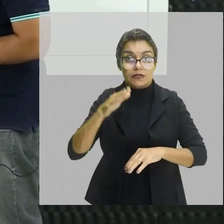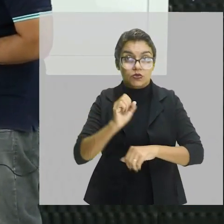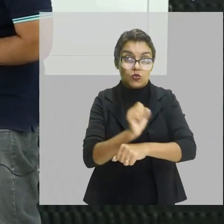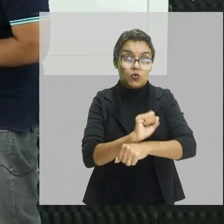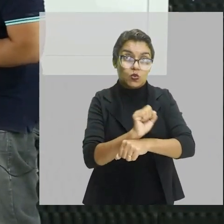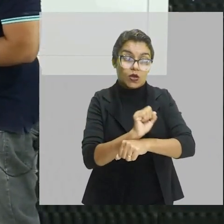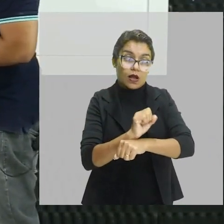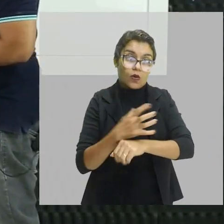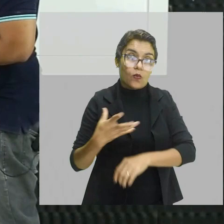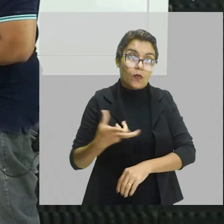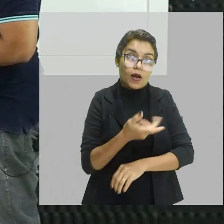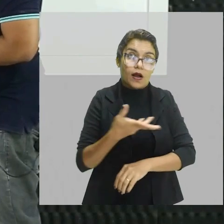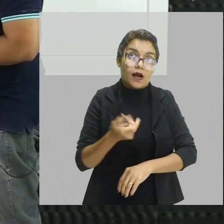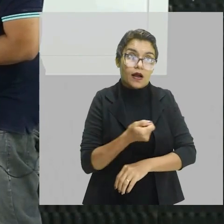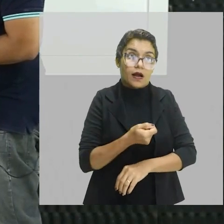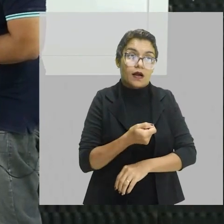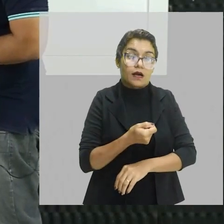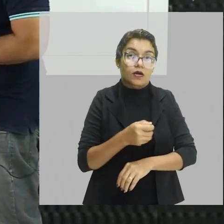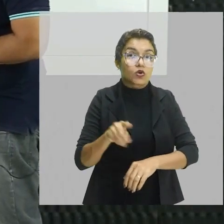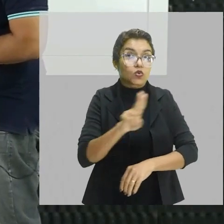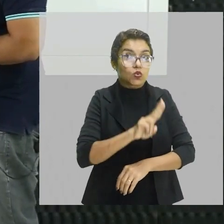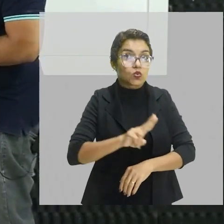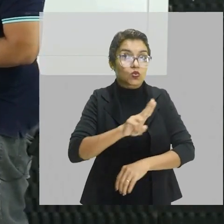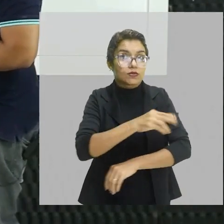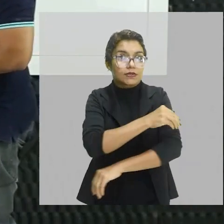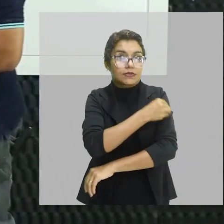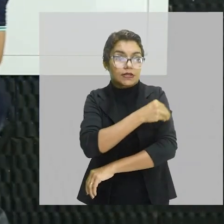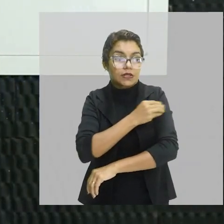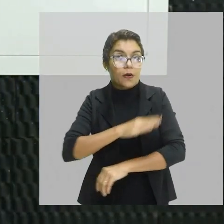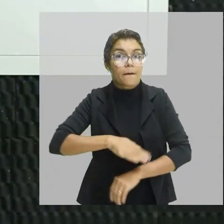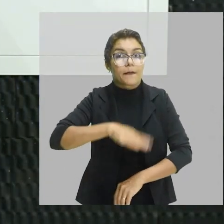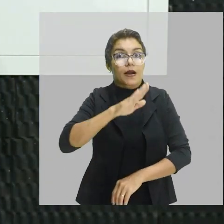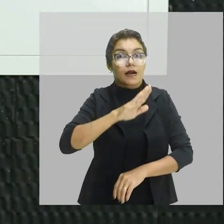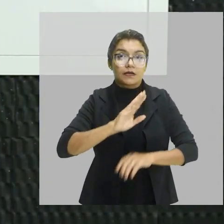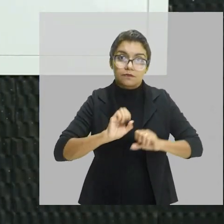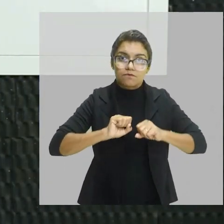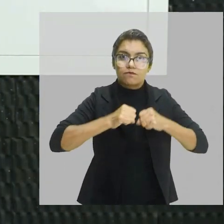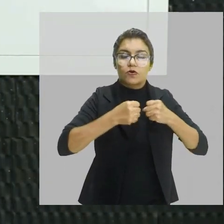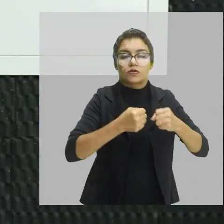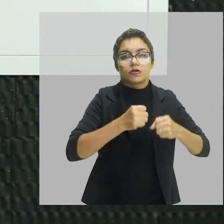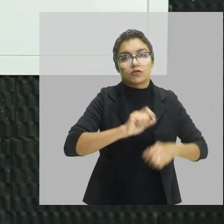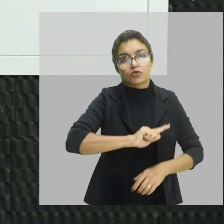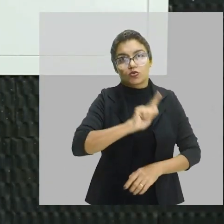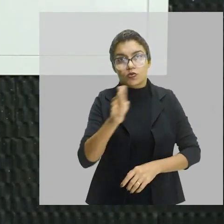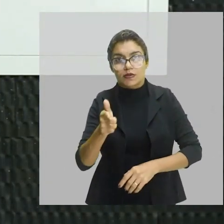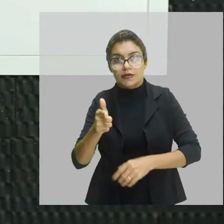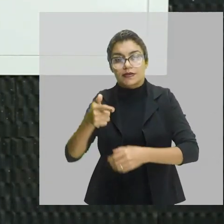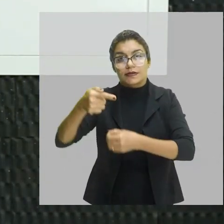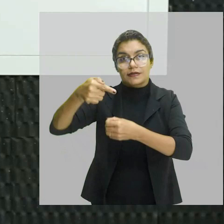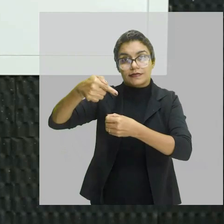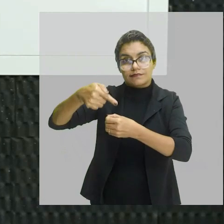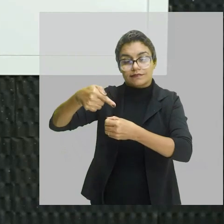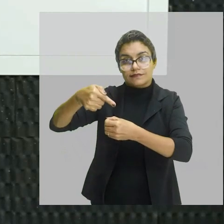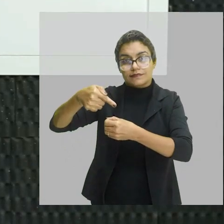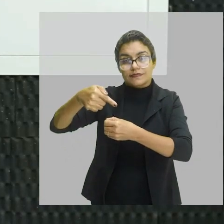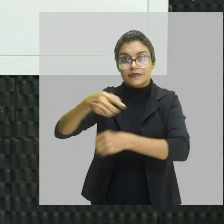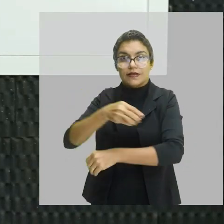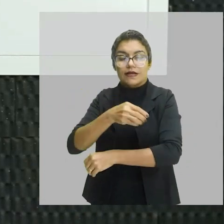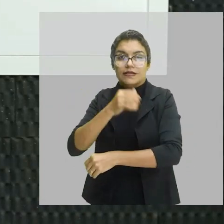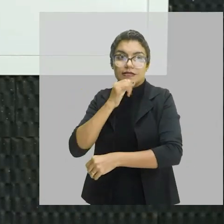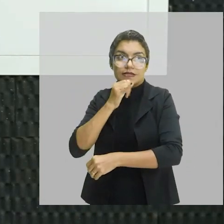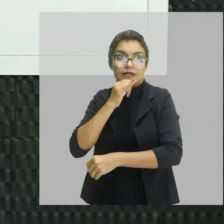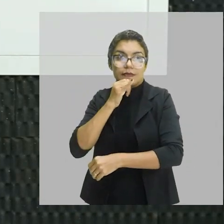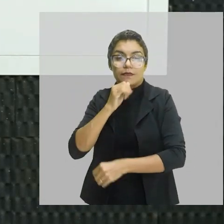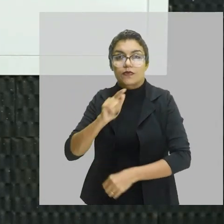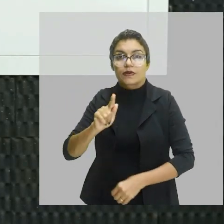a aceleração do carro com etanol tem maior potência do que quando ele está com gás. Então eu já posso dizer